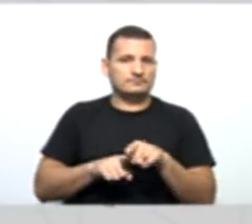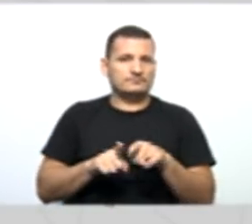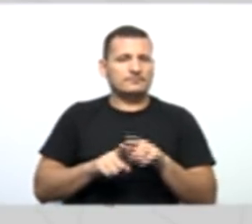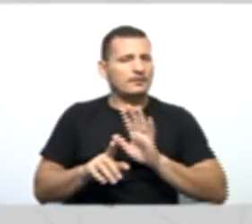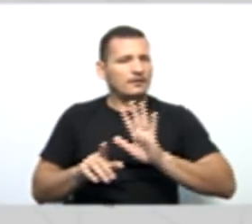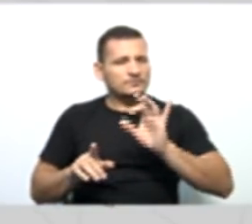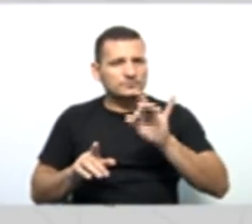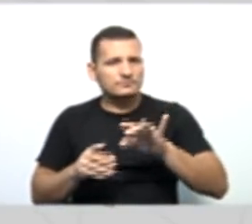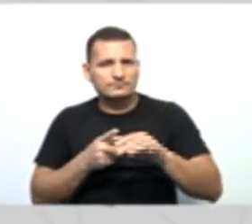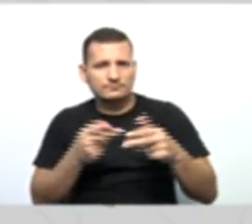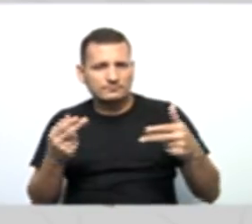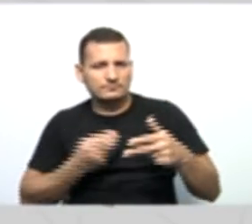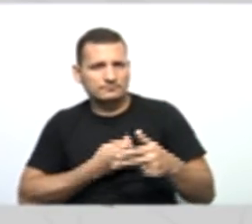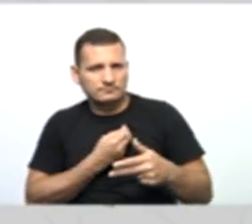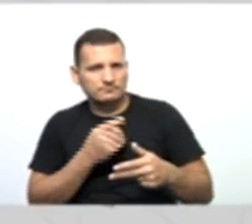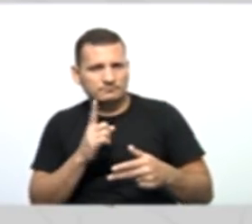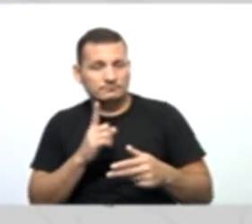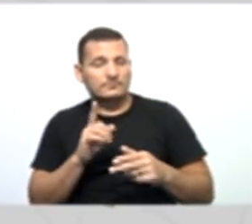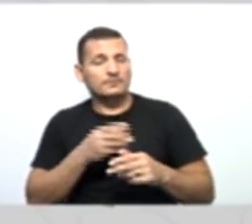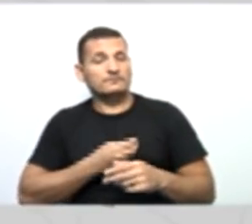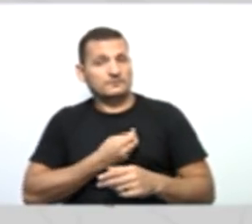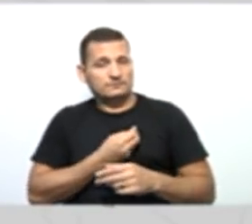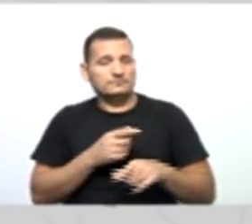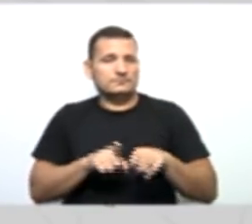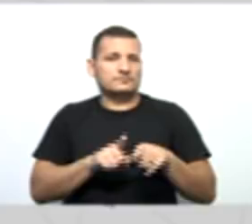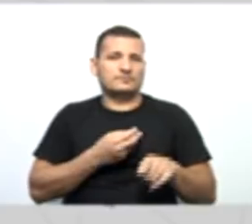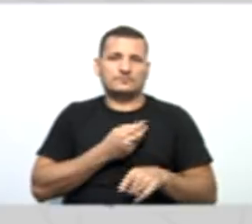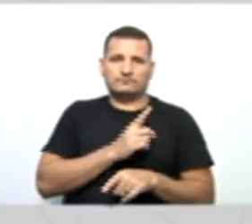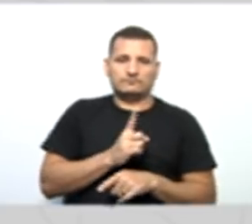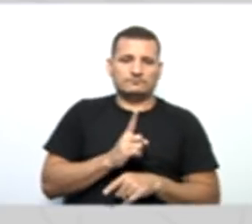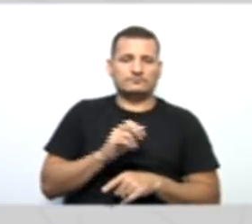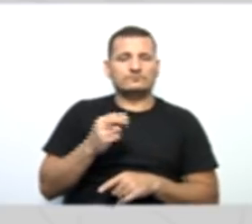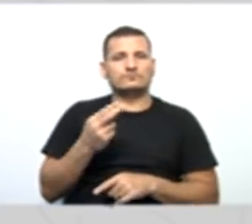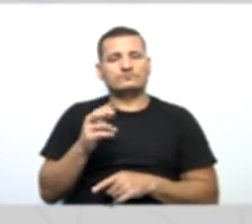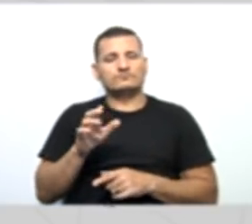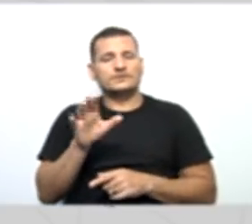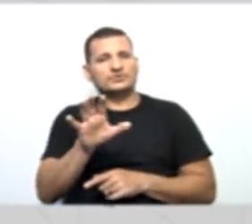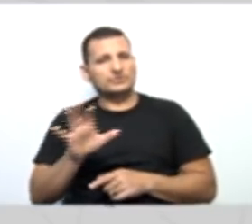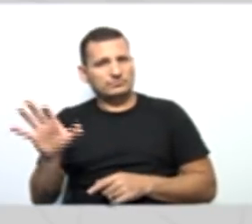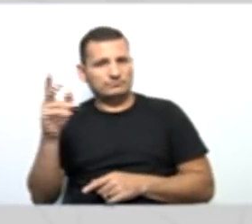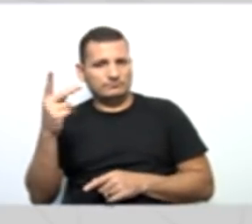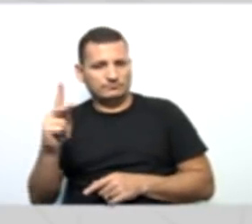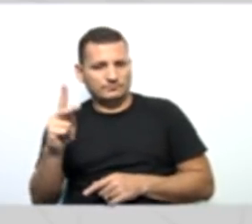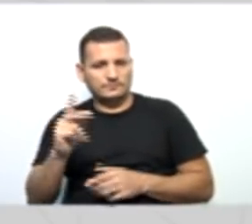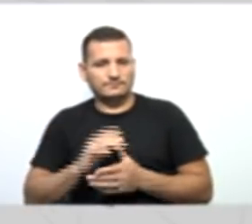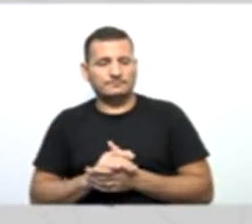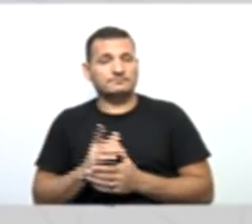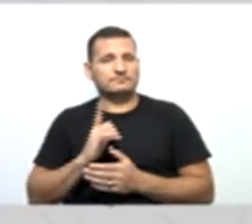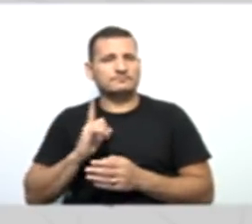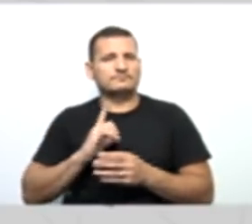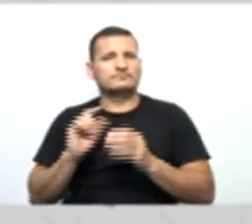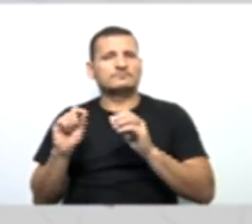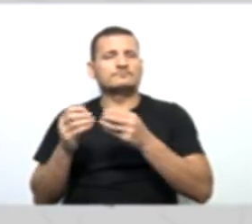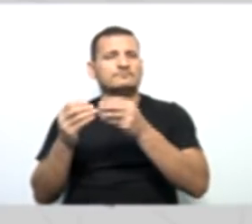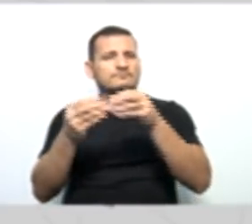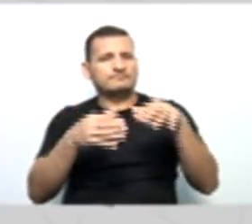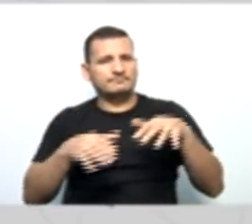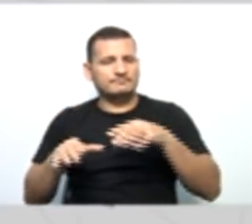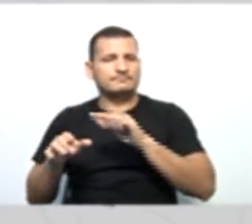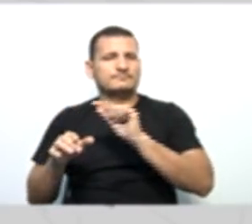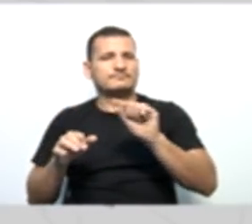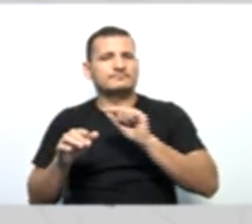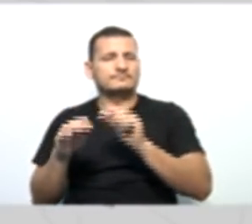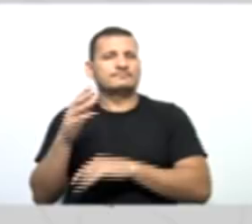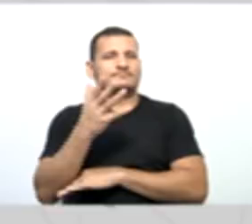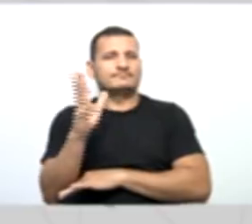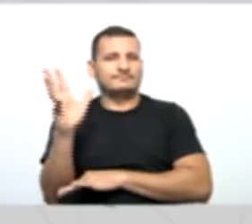não. É vivo e não vivo na Terra, ou em alguma região dela, ok? Que afetam os ecossistemas